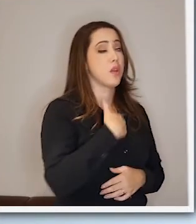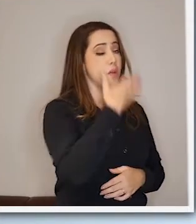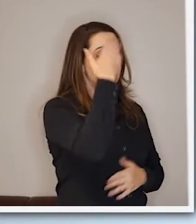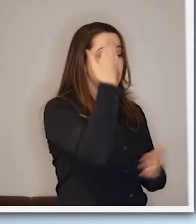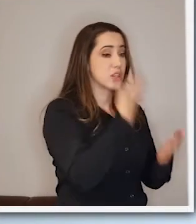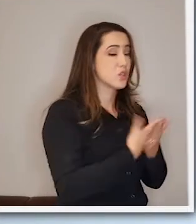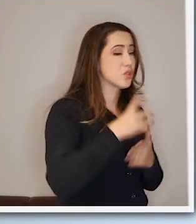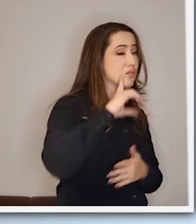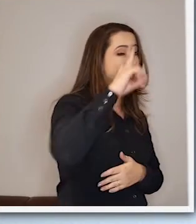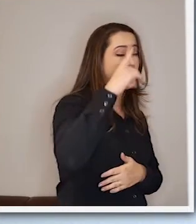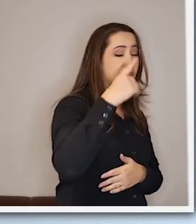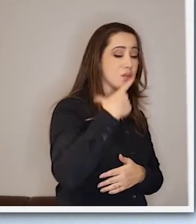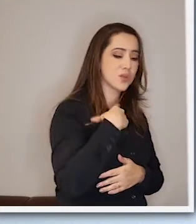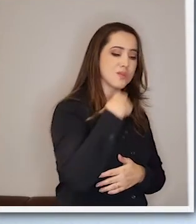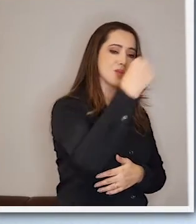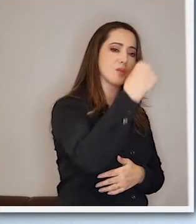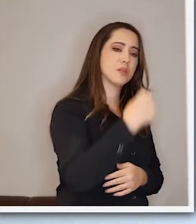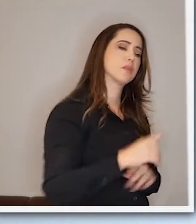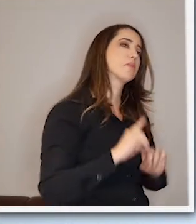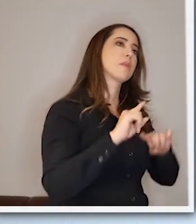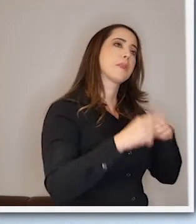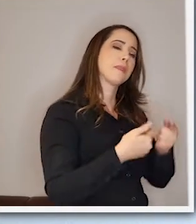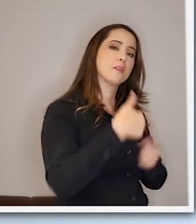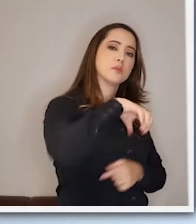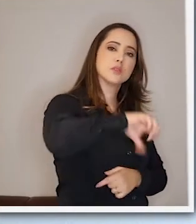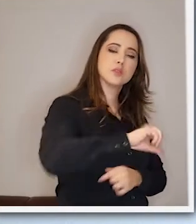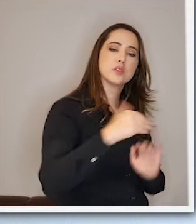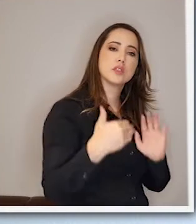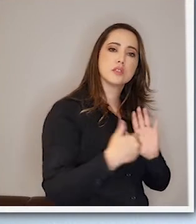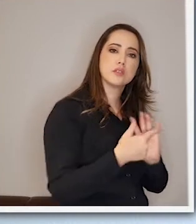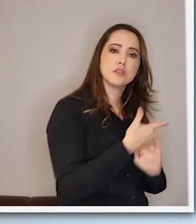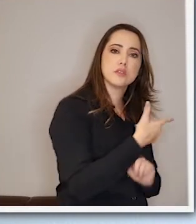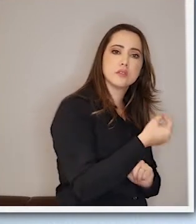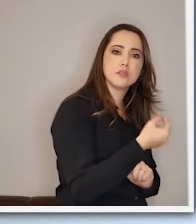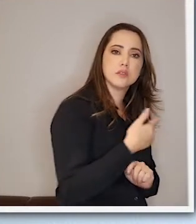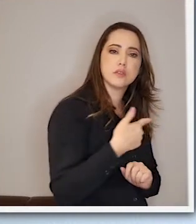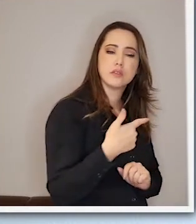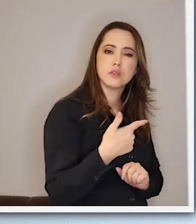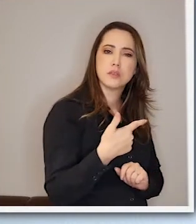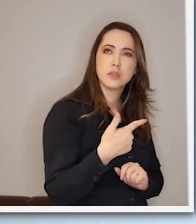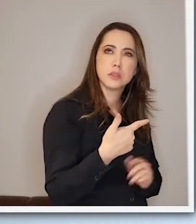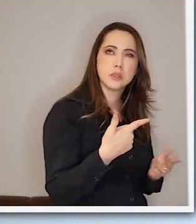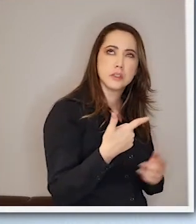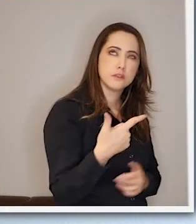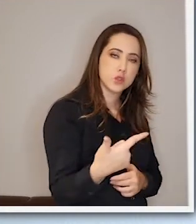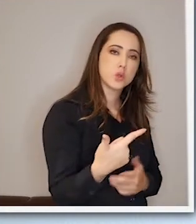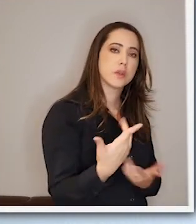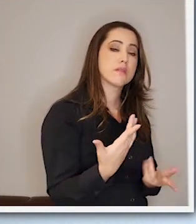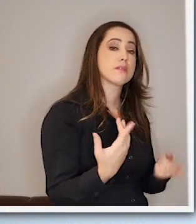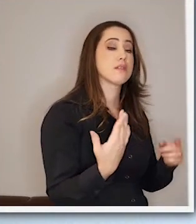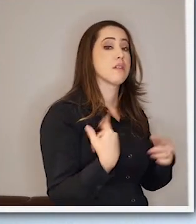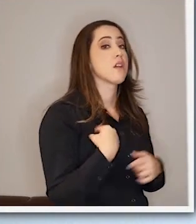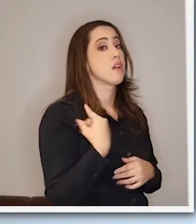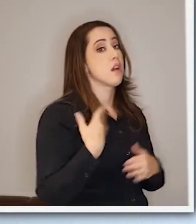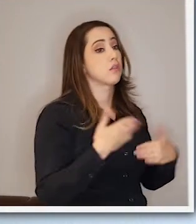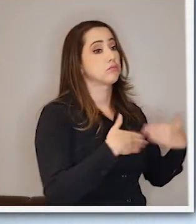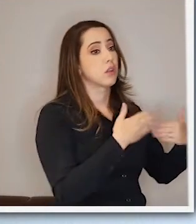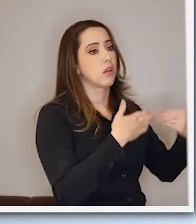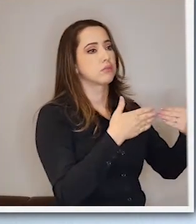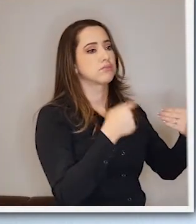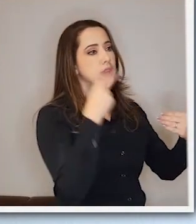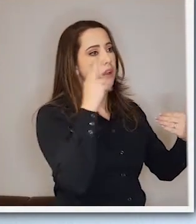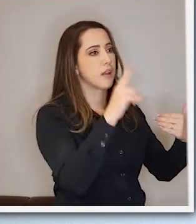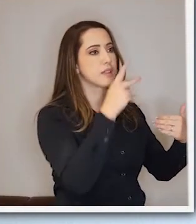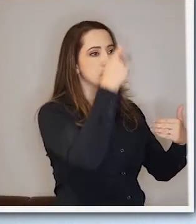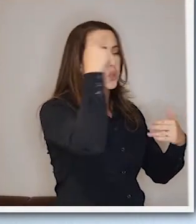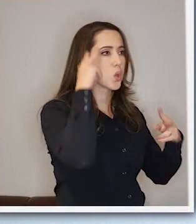o meu, ou até melhores. E aonde eu vejo a mão de Deus. Depois que chega aqui, de 2019 até